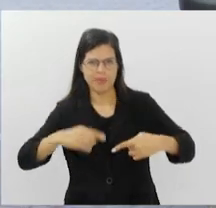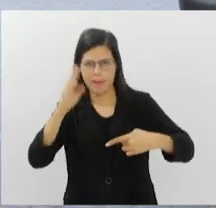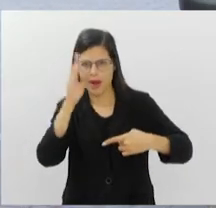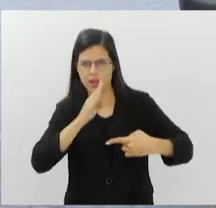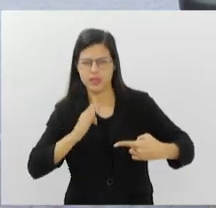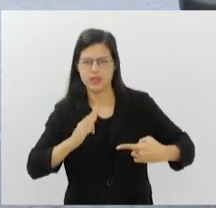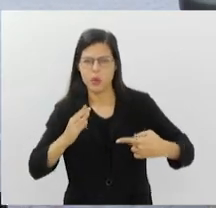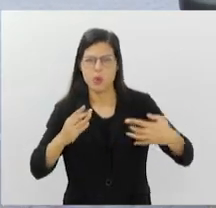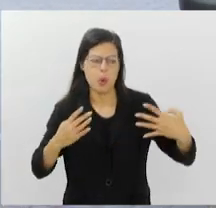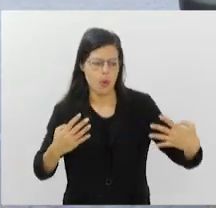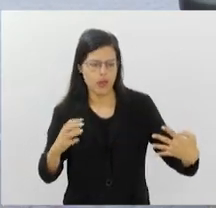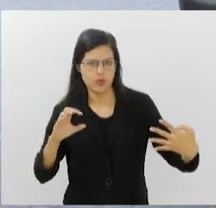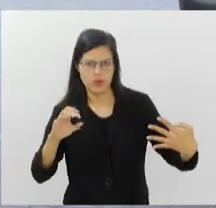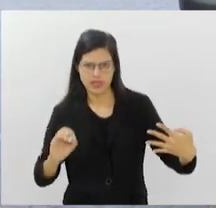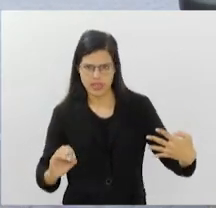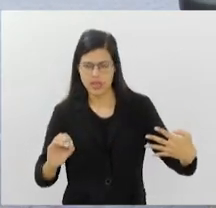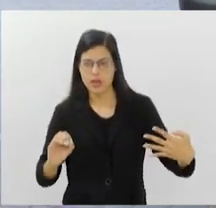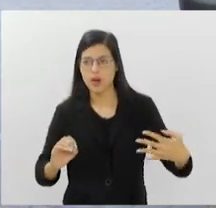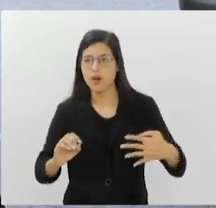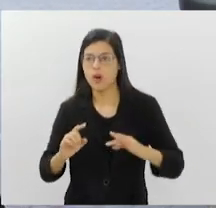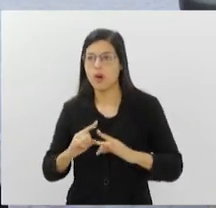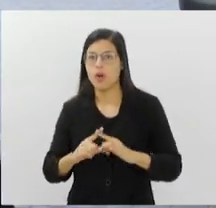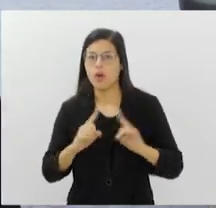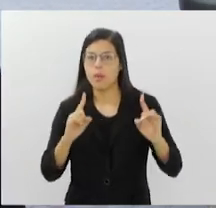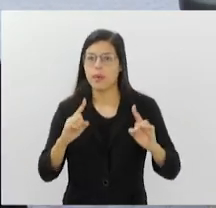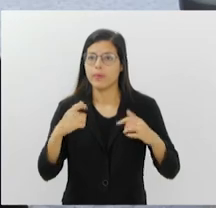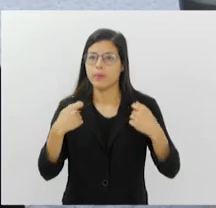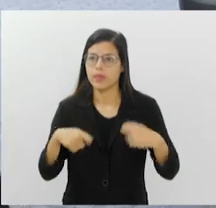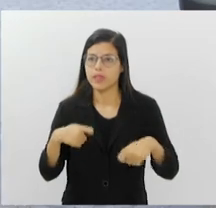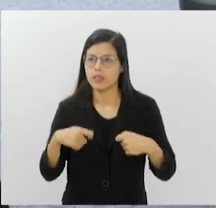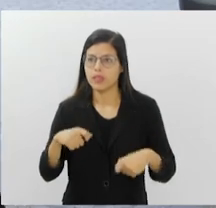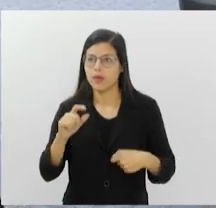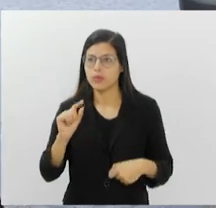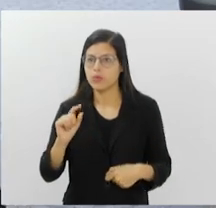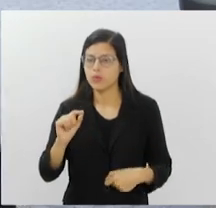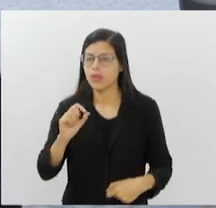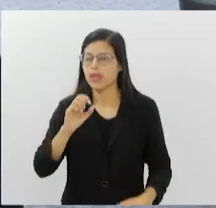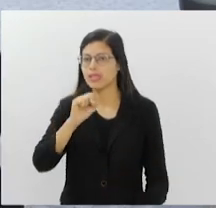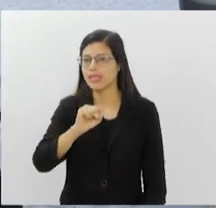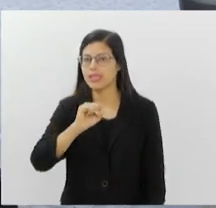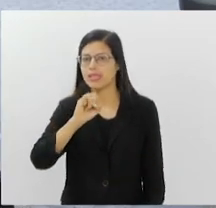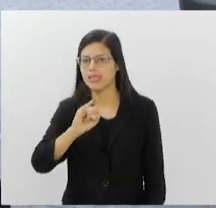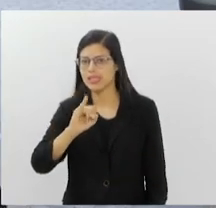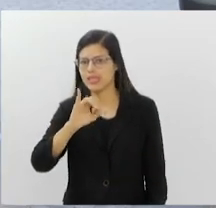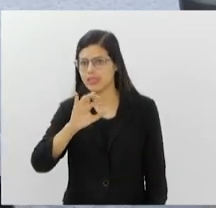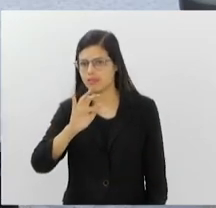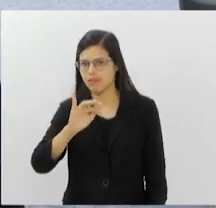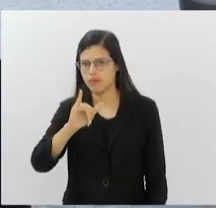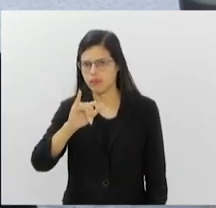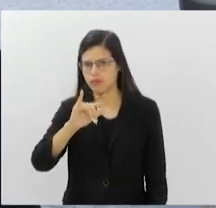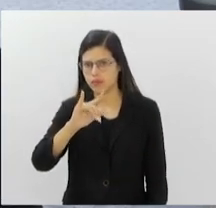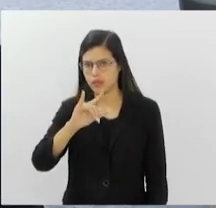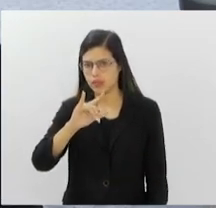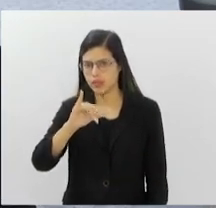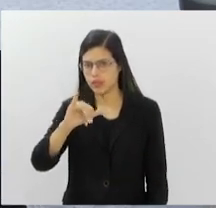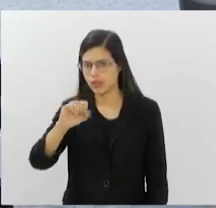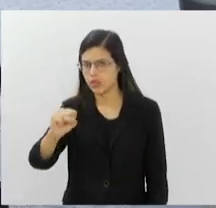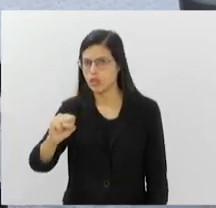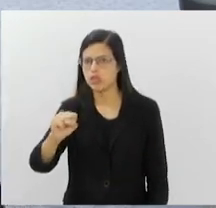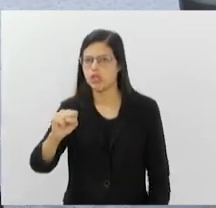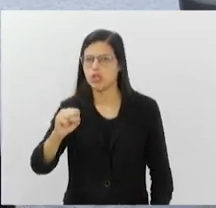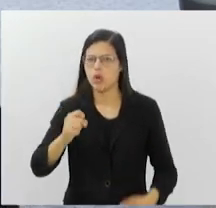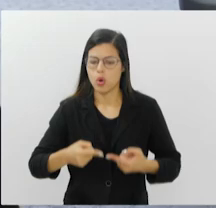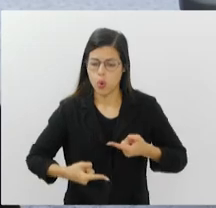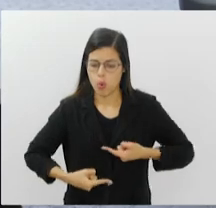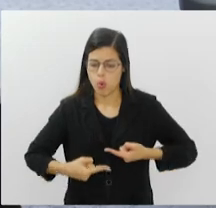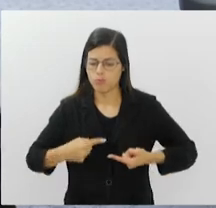Se tem um jogo ganho, é sífilis congênita. Sífilis congênita se cura.